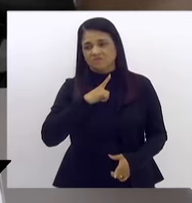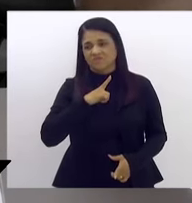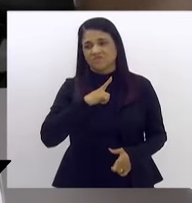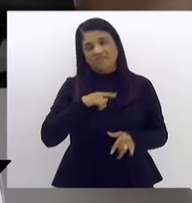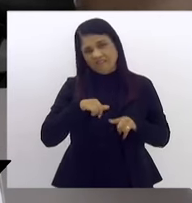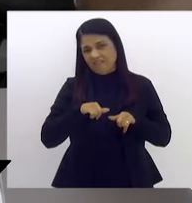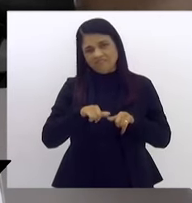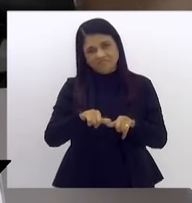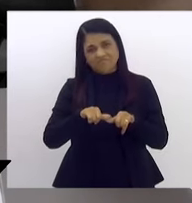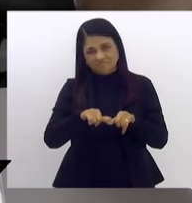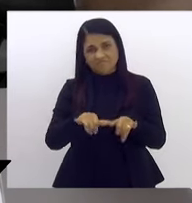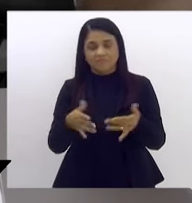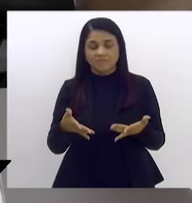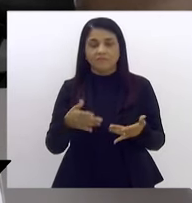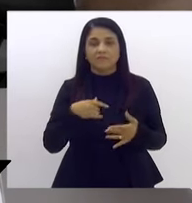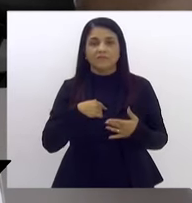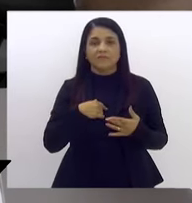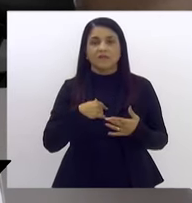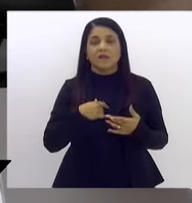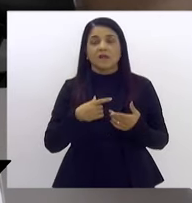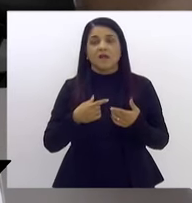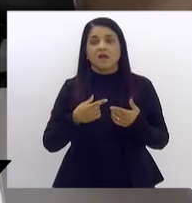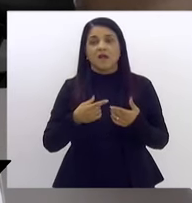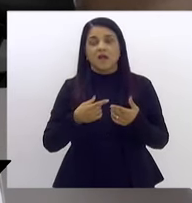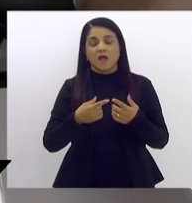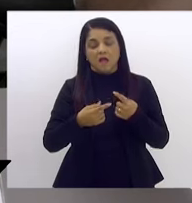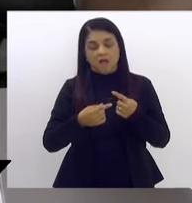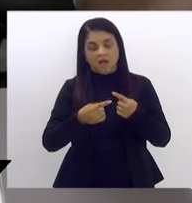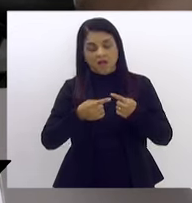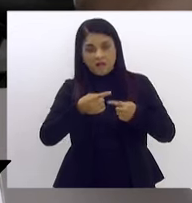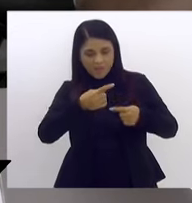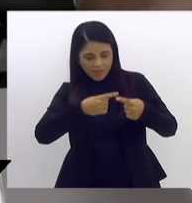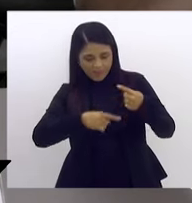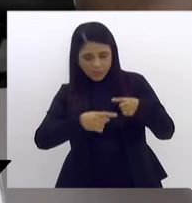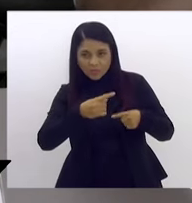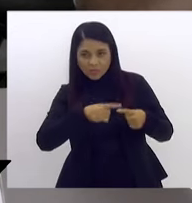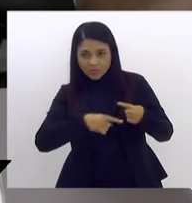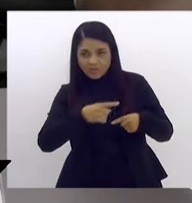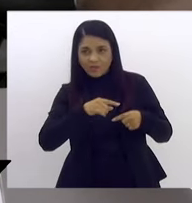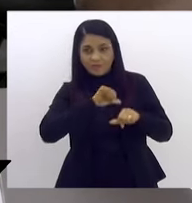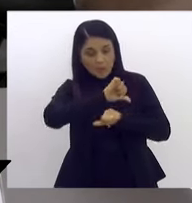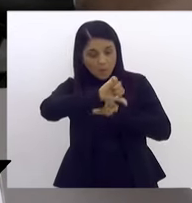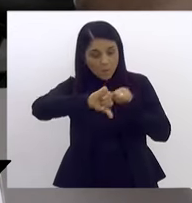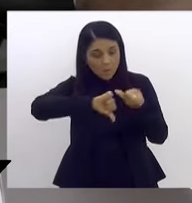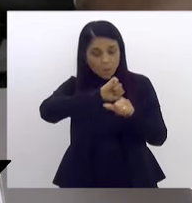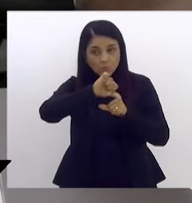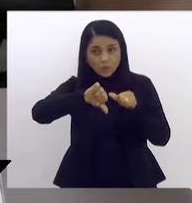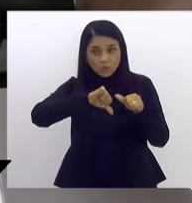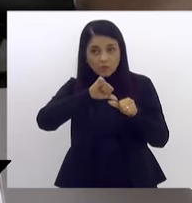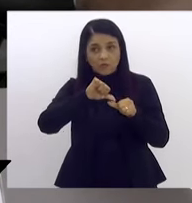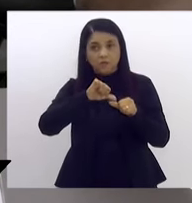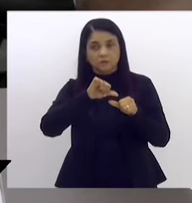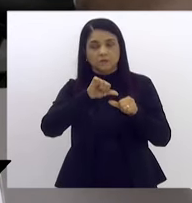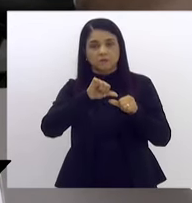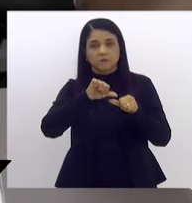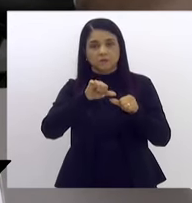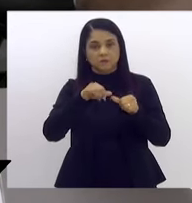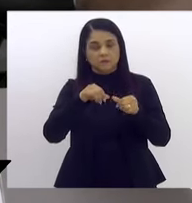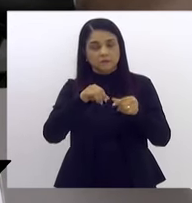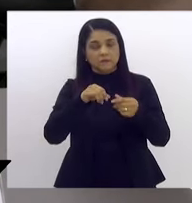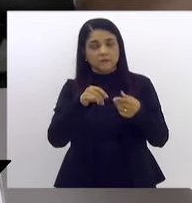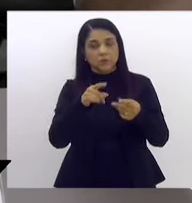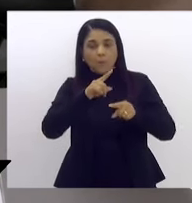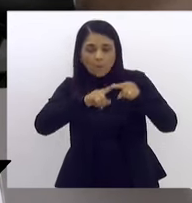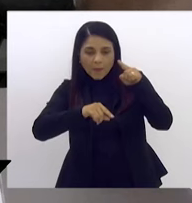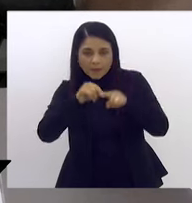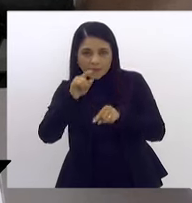a a redução progressiva não só a redução progressiva com a mudança na composição dessas sacolas